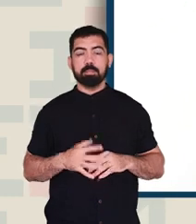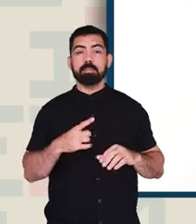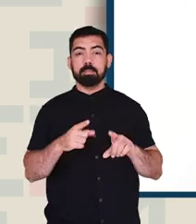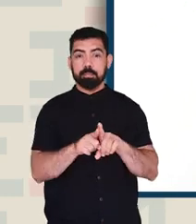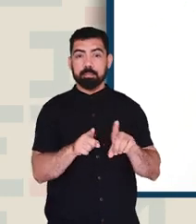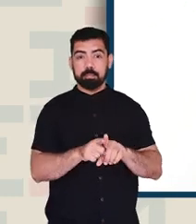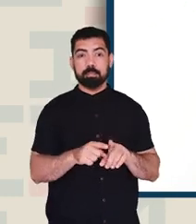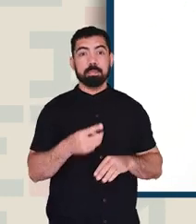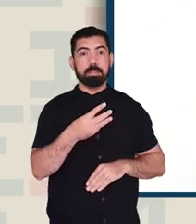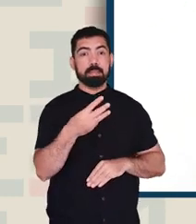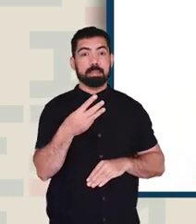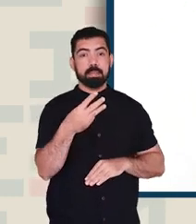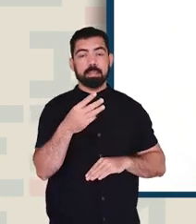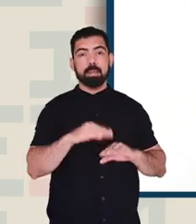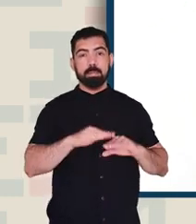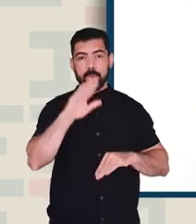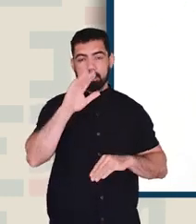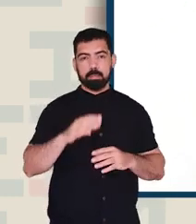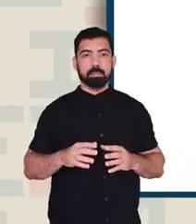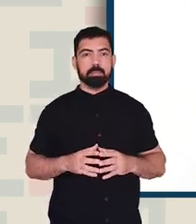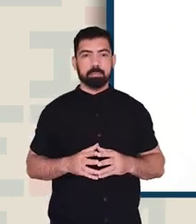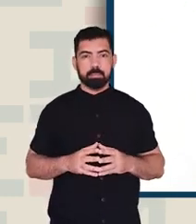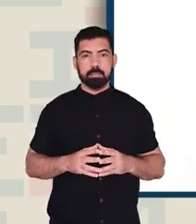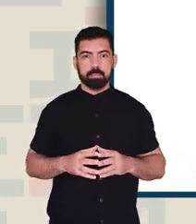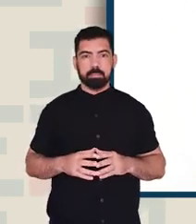Depois eu tenho uma terça maior,